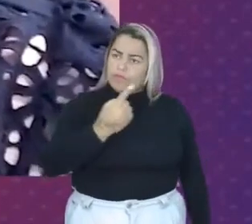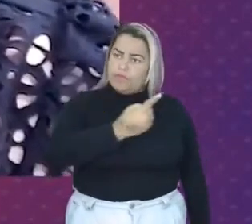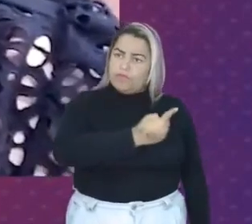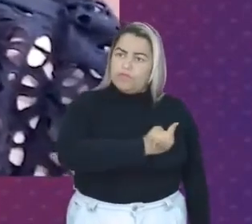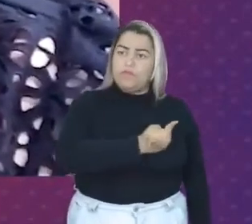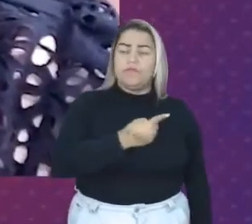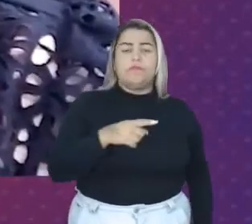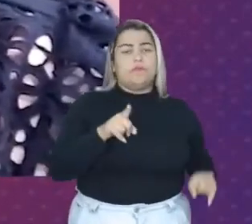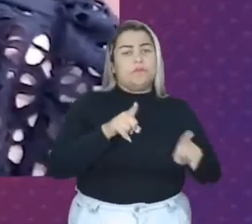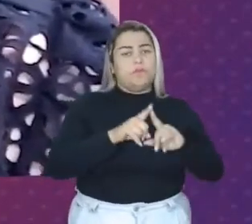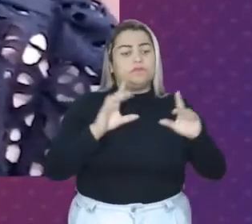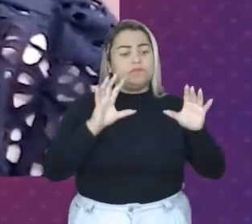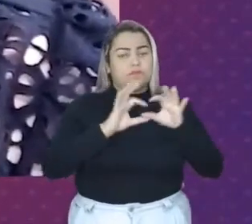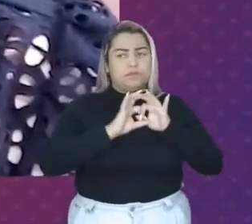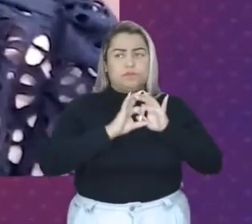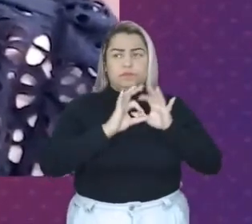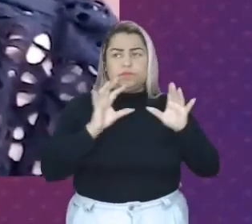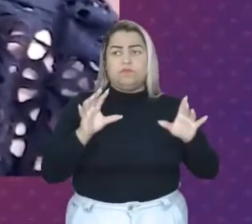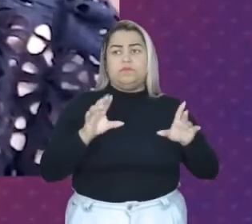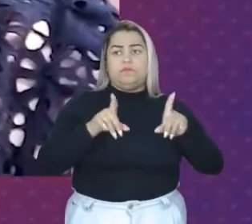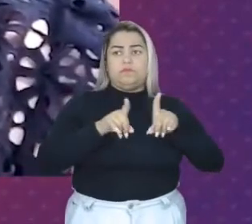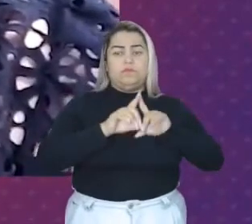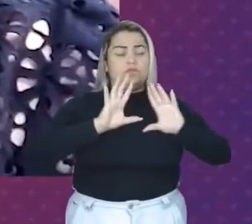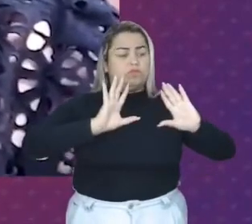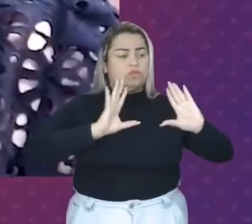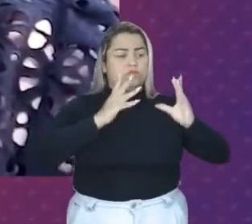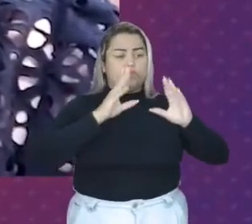impossível você permitindo dentro do Brasil